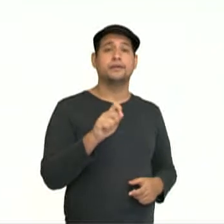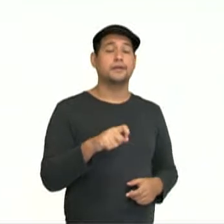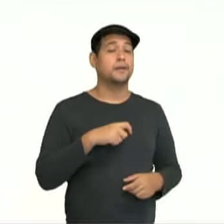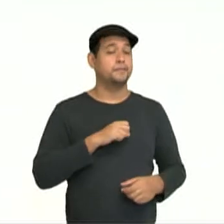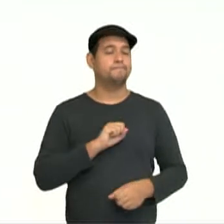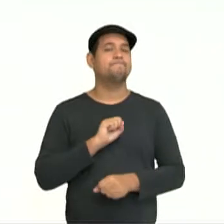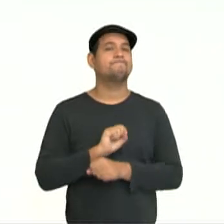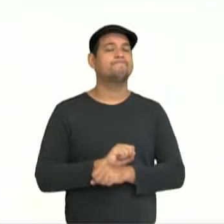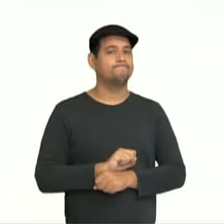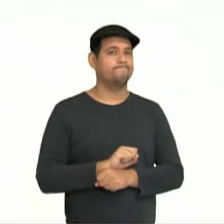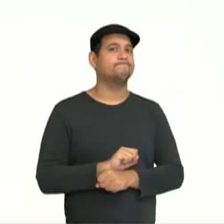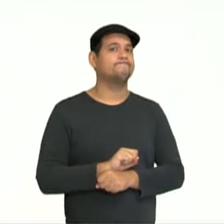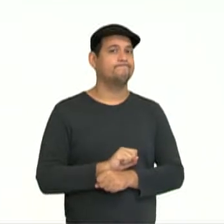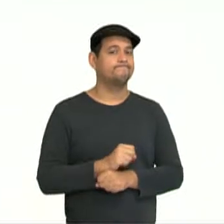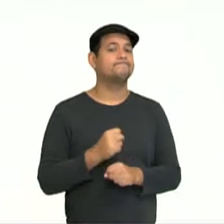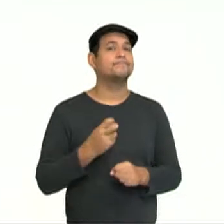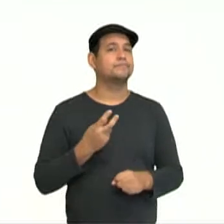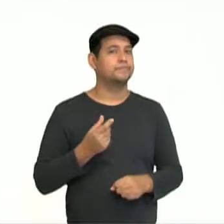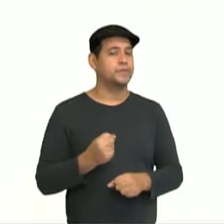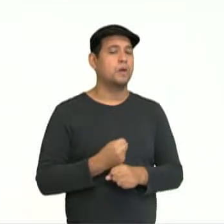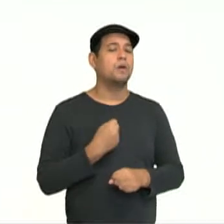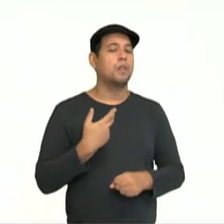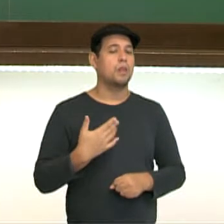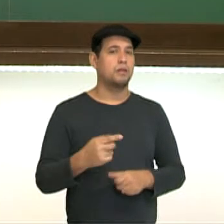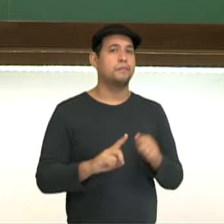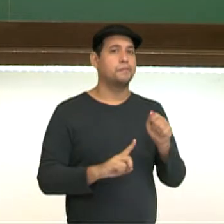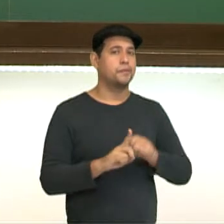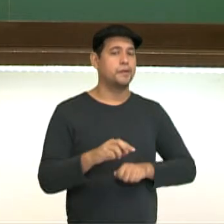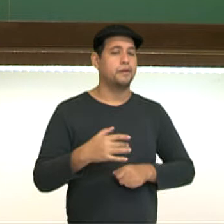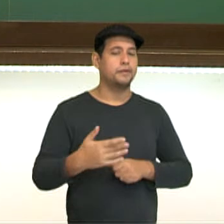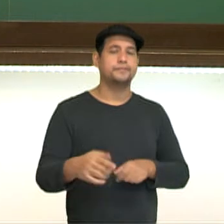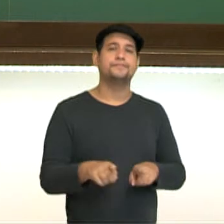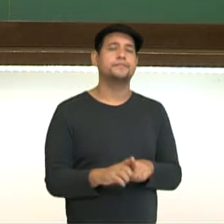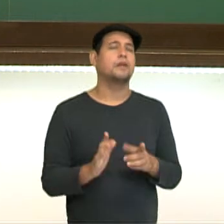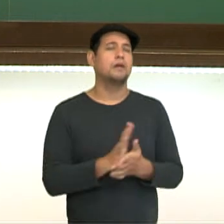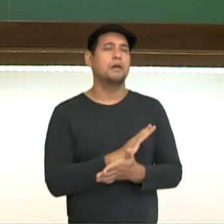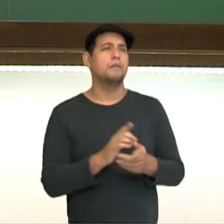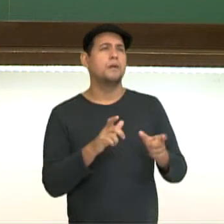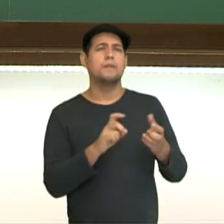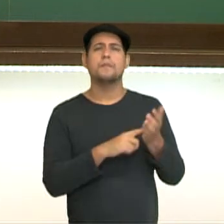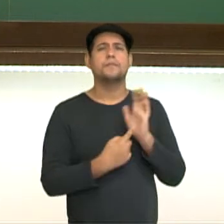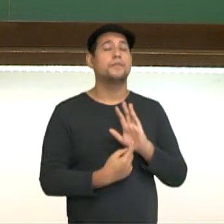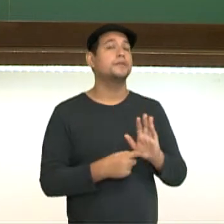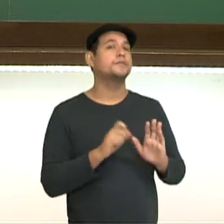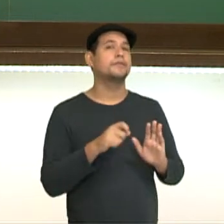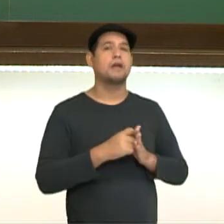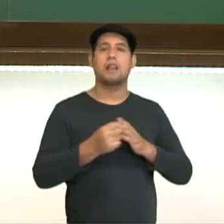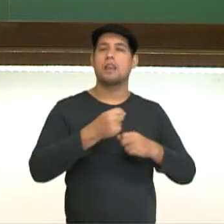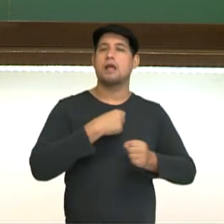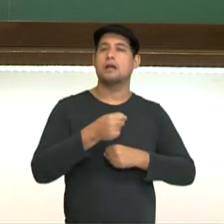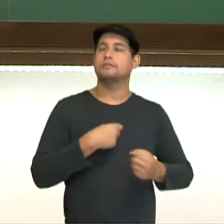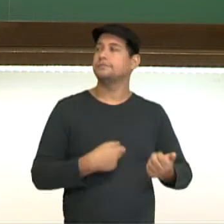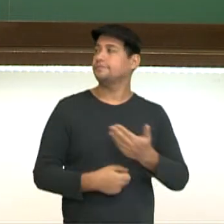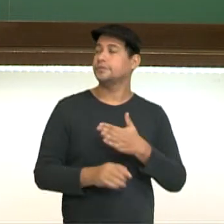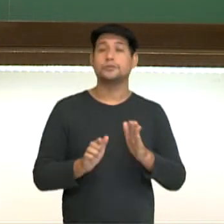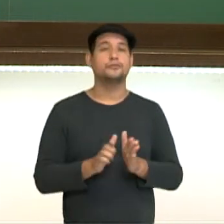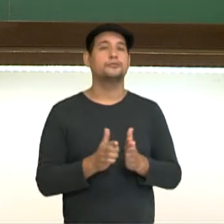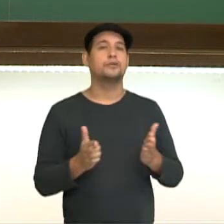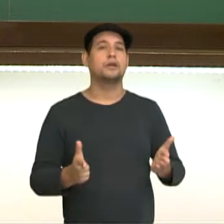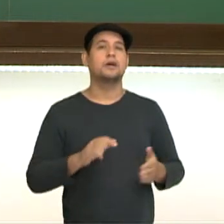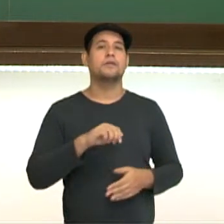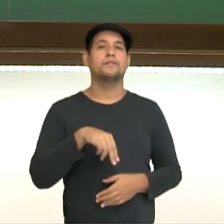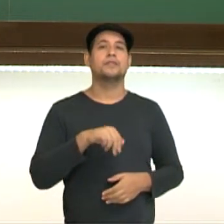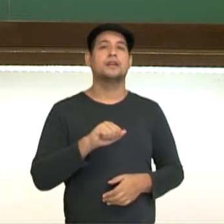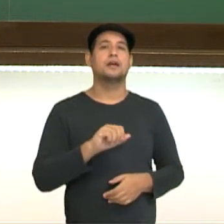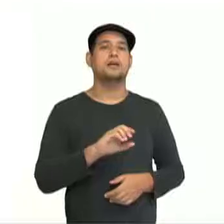uma parada, e uma parada longa. E isso, dentro dessa expectativa, mostra nessa reportagem do Jornal Nacional, através